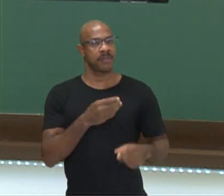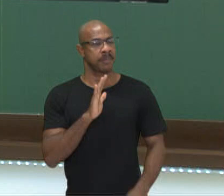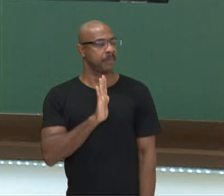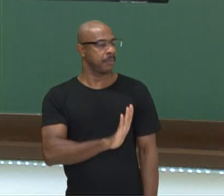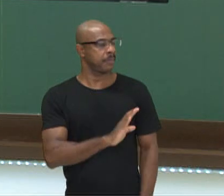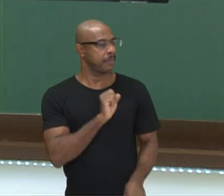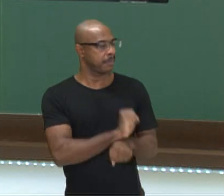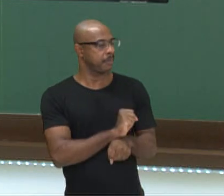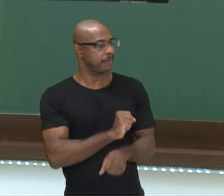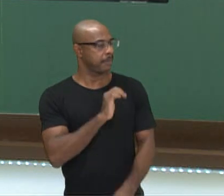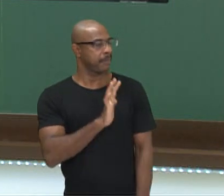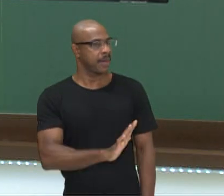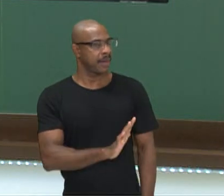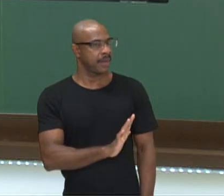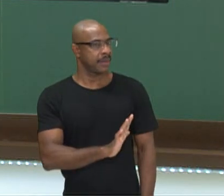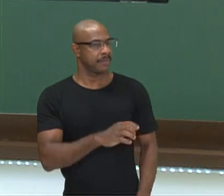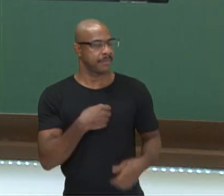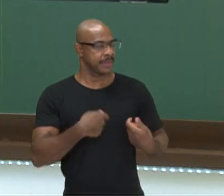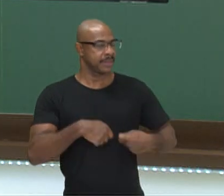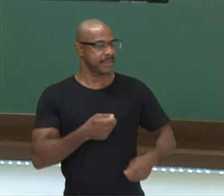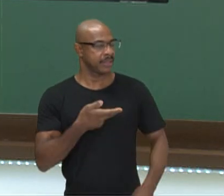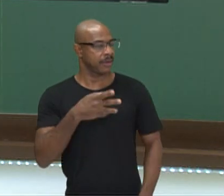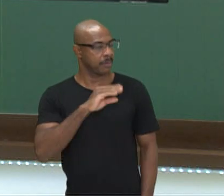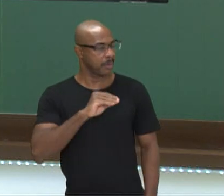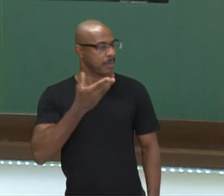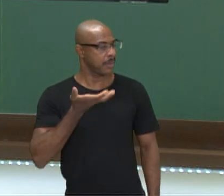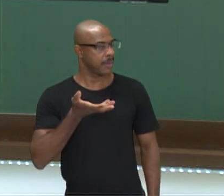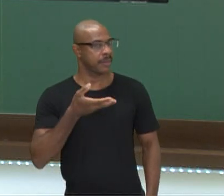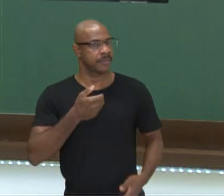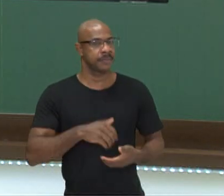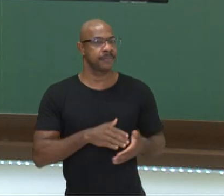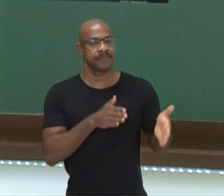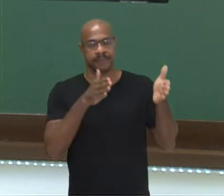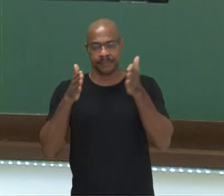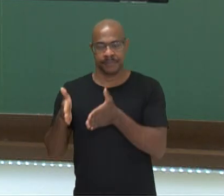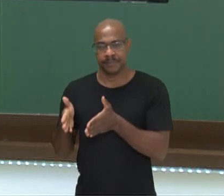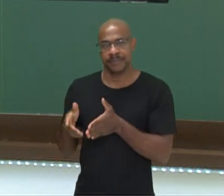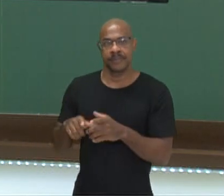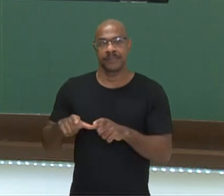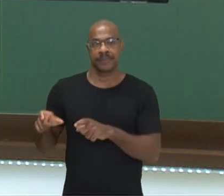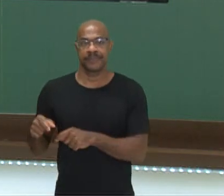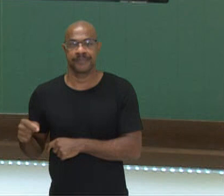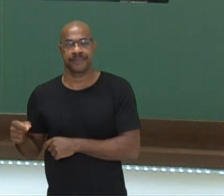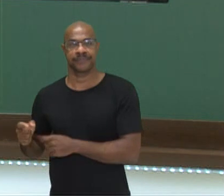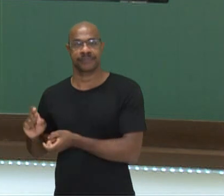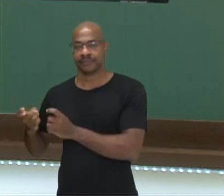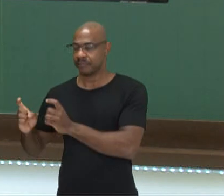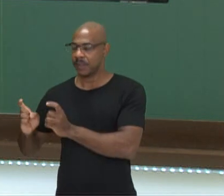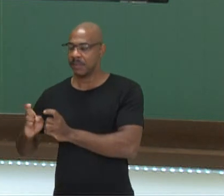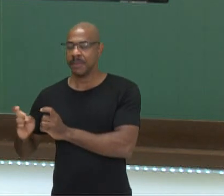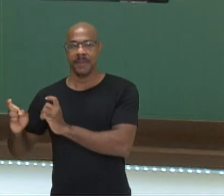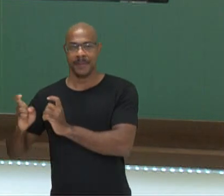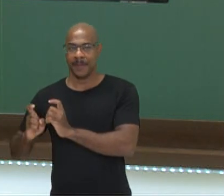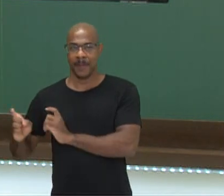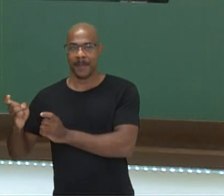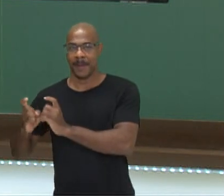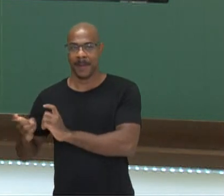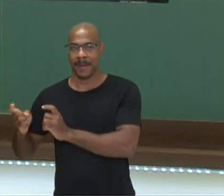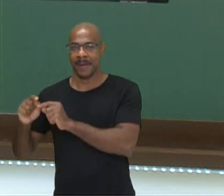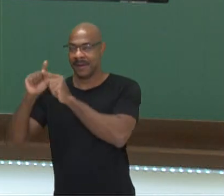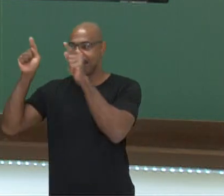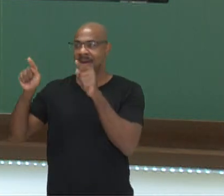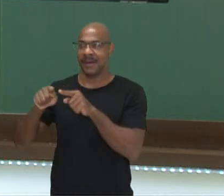ele esteja pedindo a vez da palavra. Na sequência, eles ainda estão falando. Você repare que os